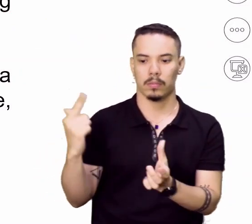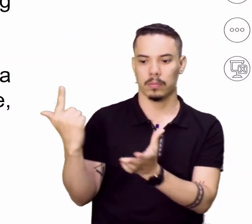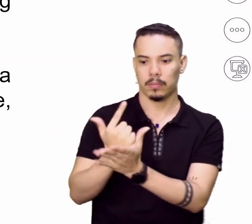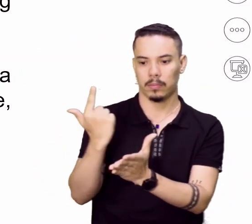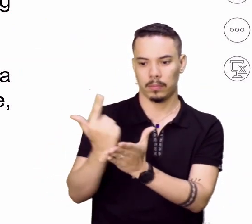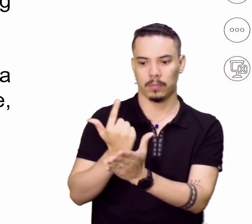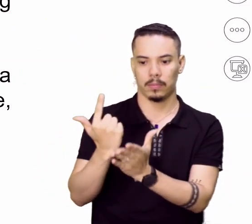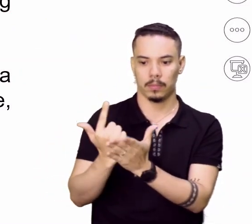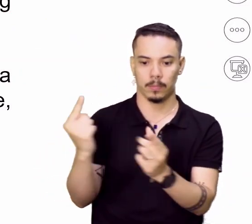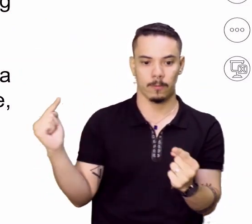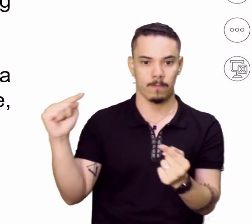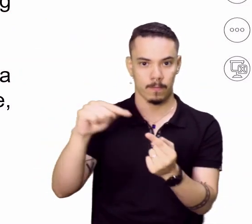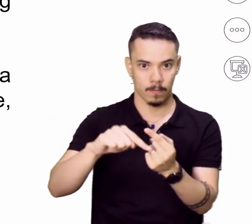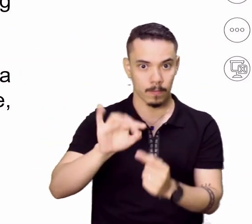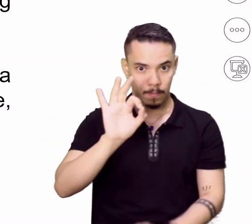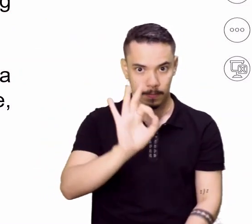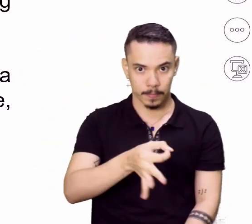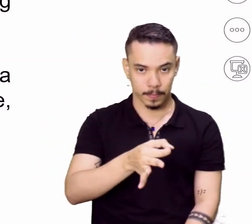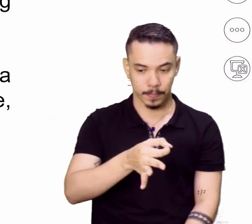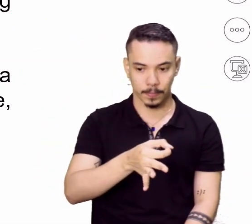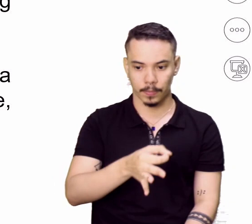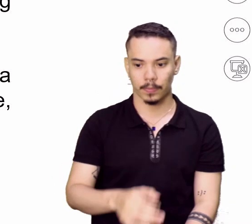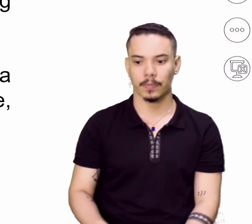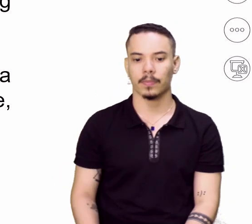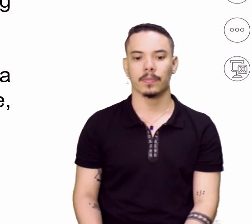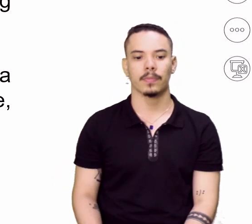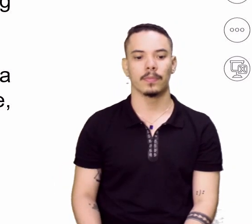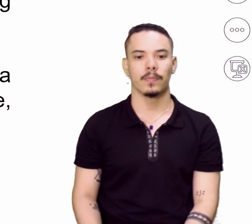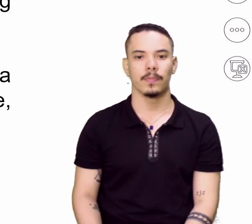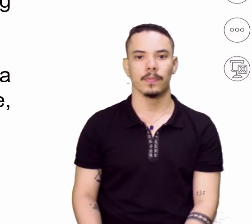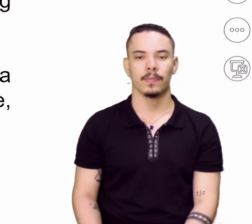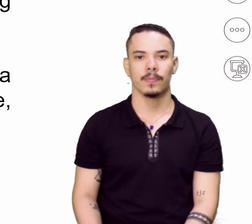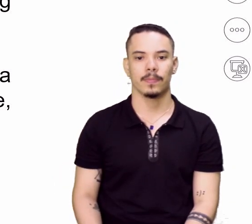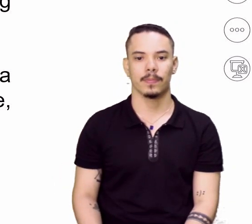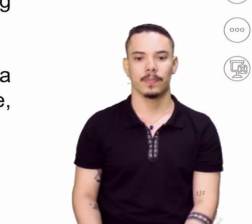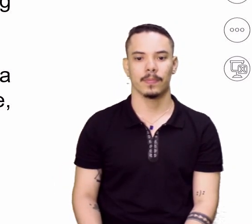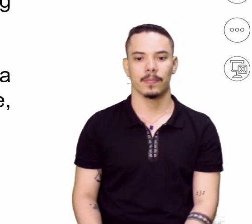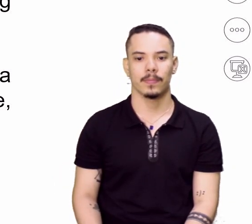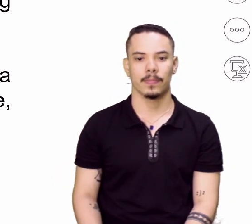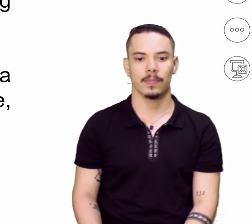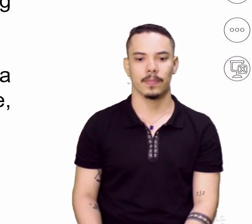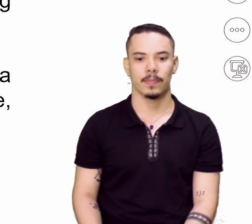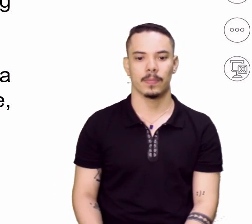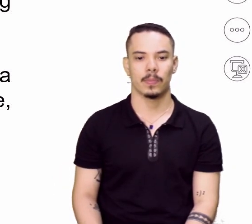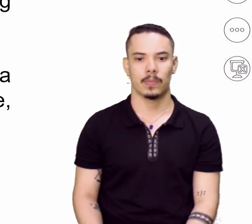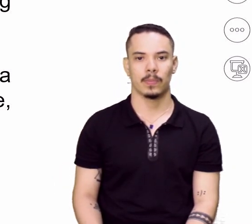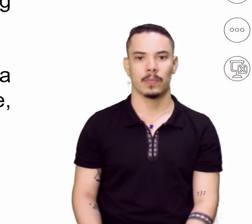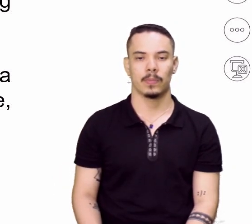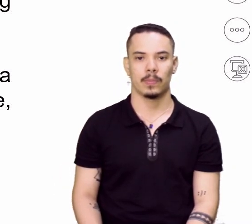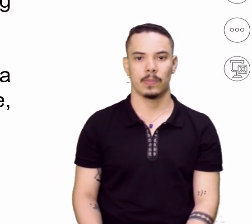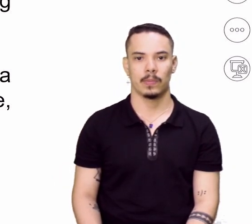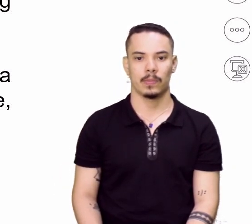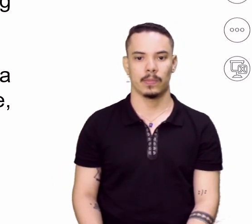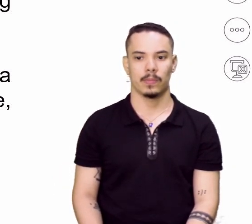livro. Beleza? Então, define or non-define relative clauses ou